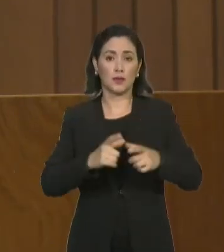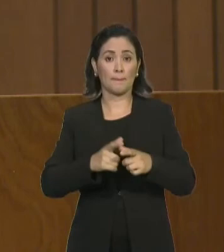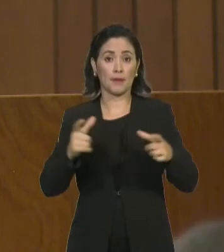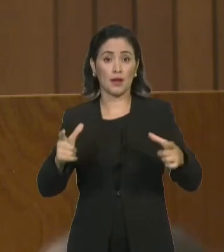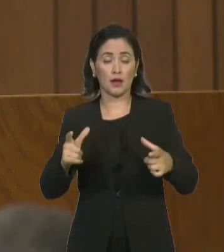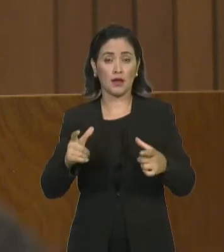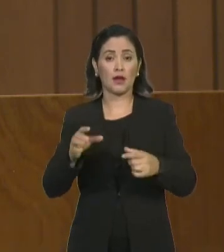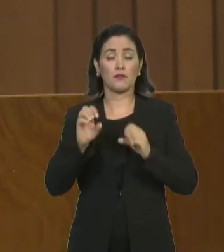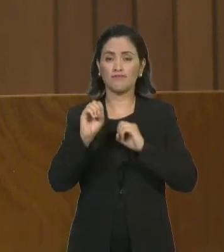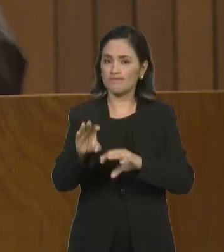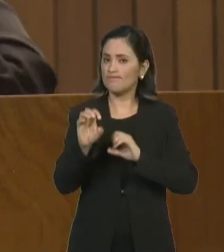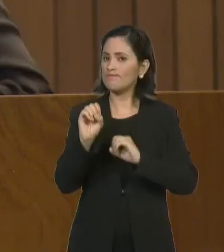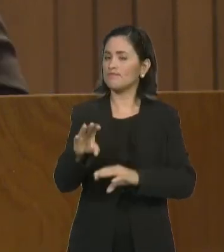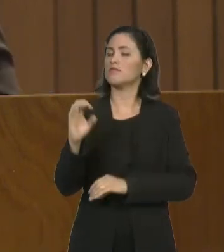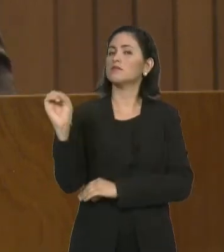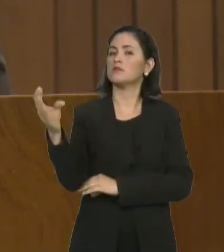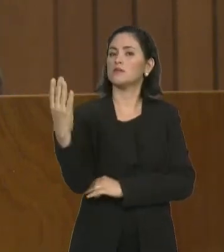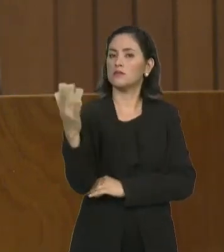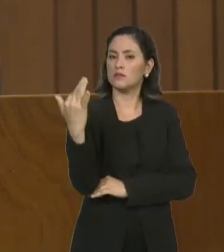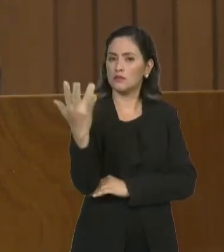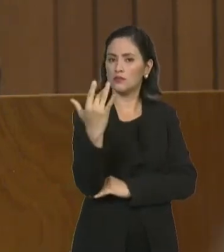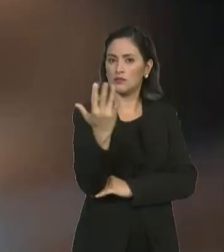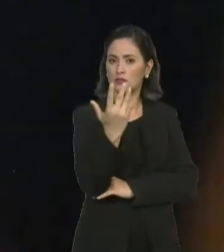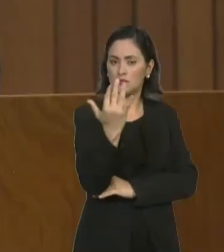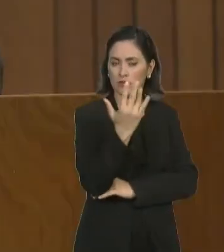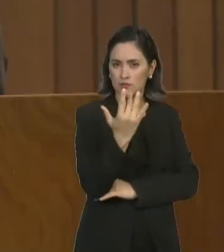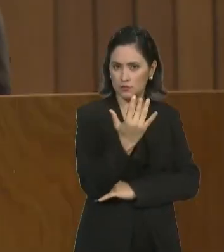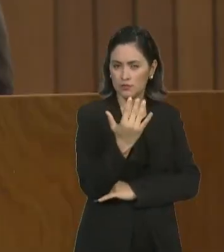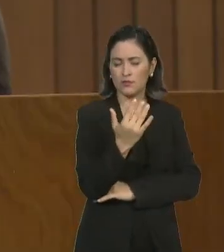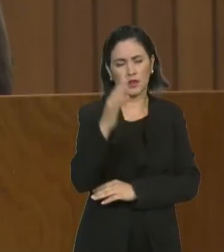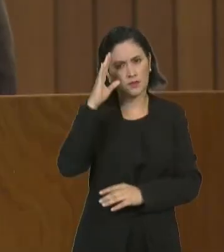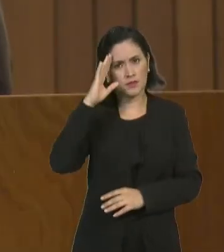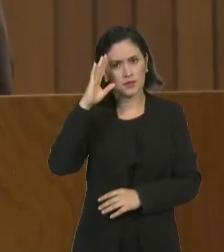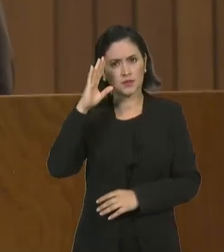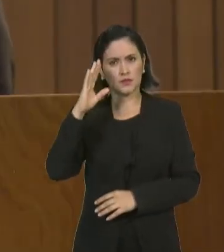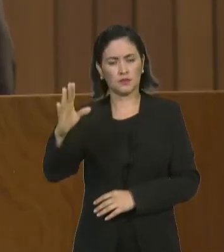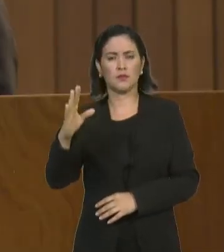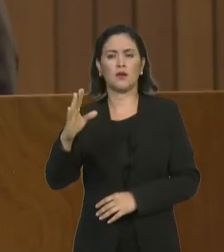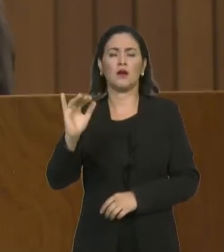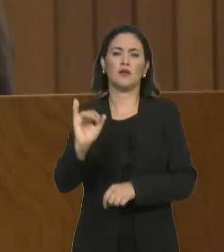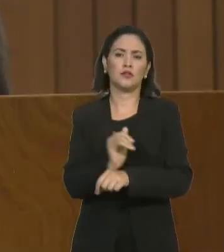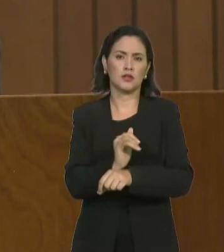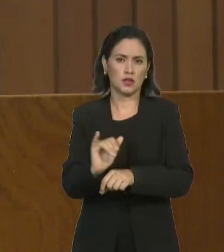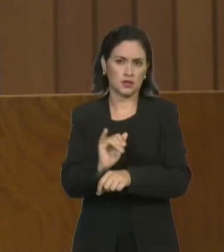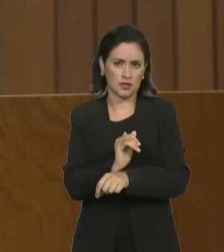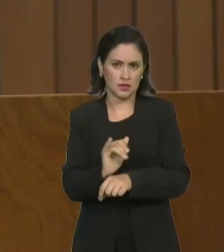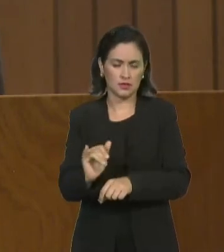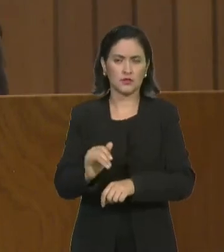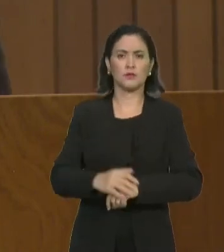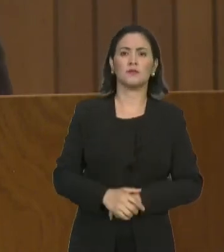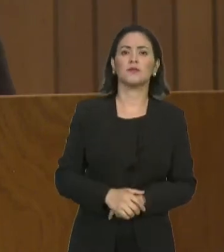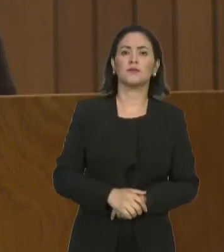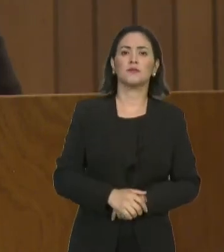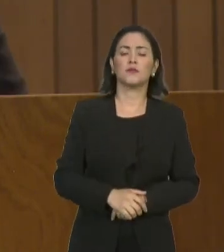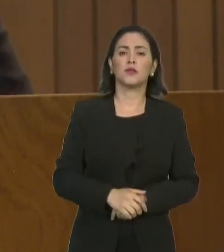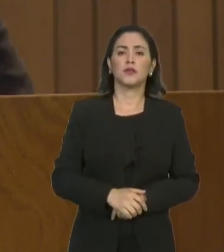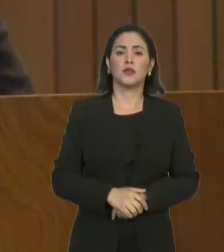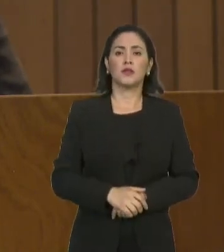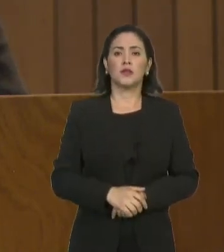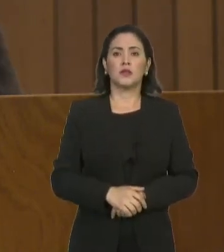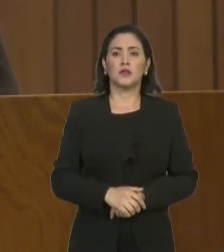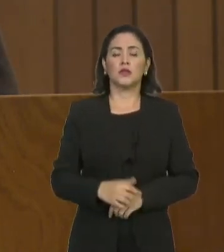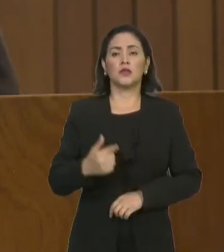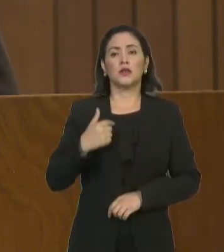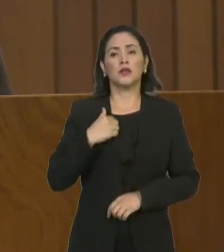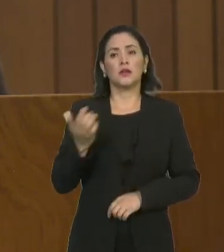de educação ambiental como compra a parte a marca para emissão de licenciamento com isso eu quero fazer essa